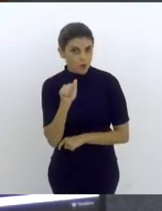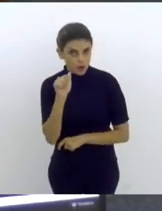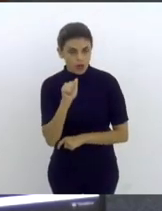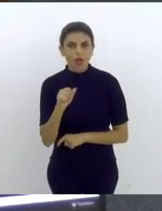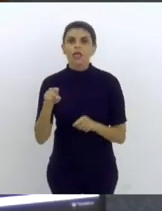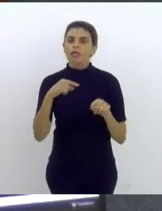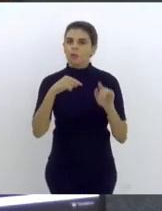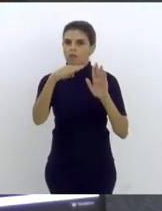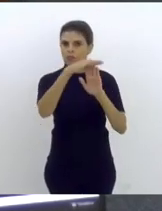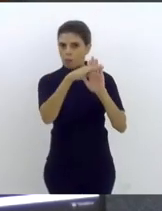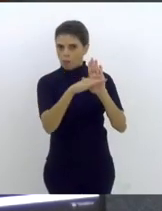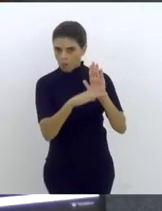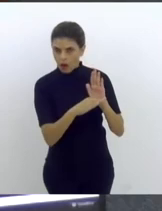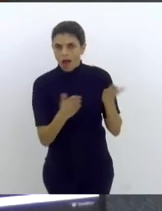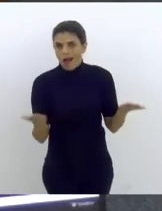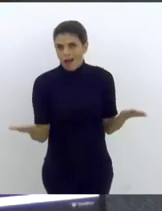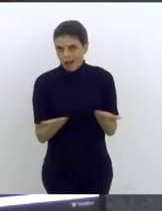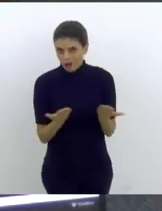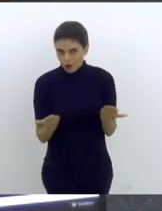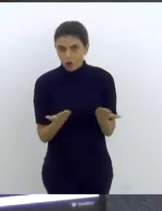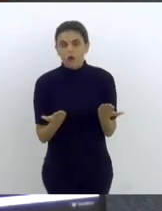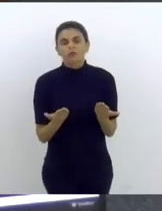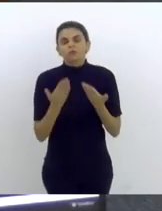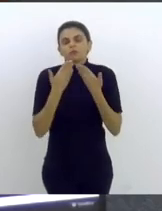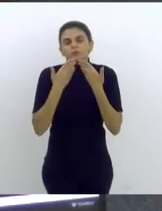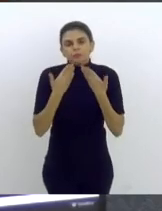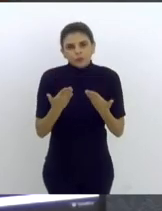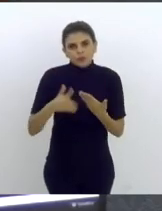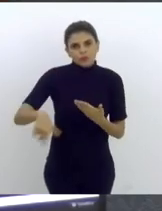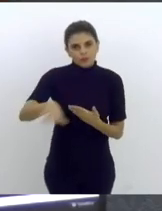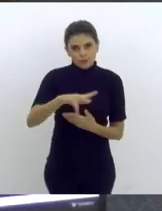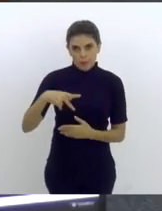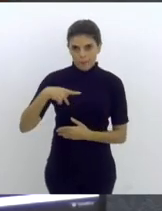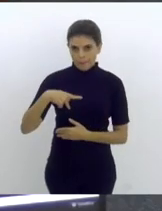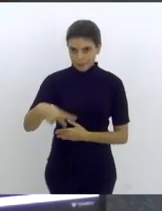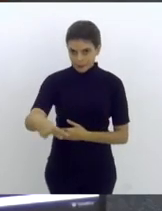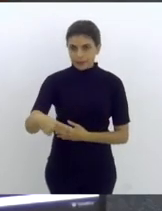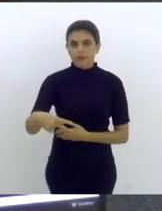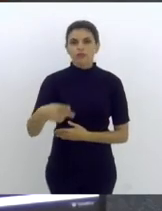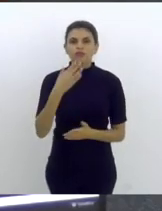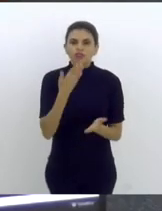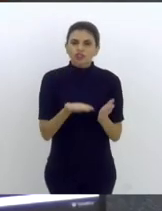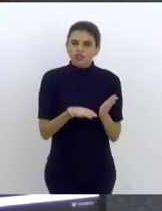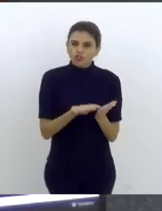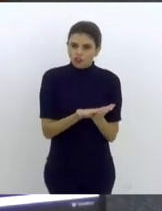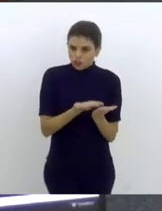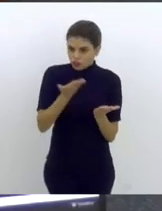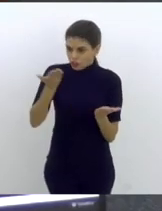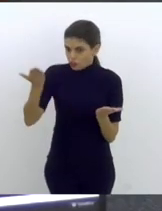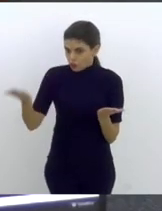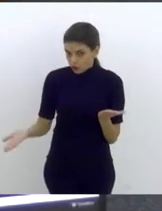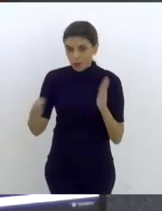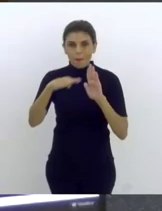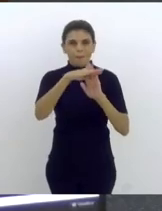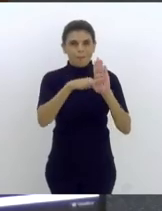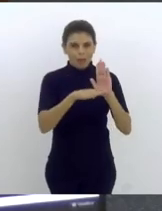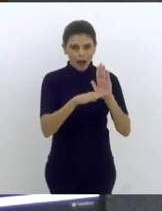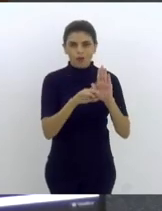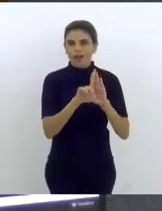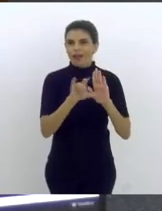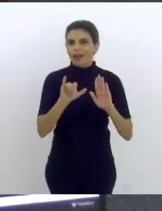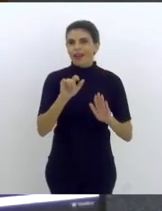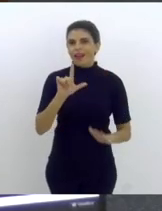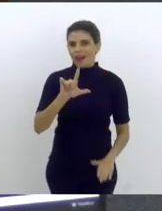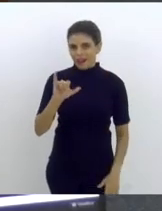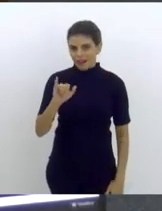questão de ordem aproveitar o momento e pedir a vossa excelência que retire de pauta o projeto de lei 43